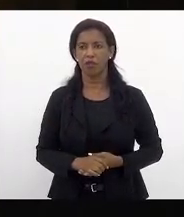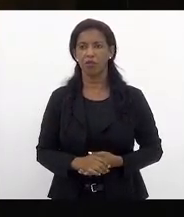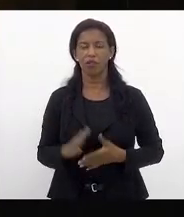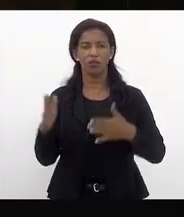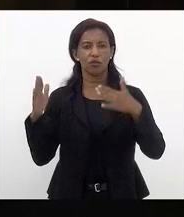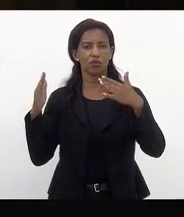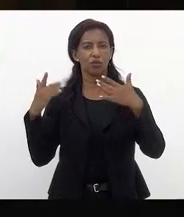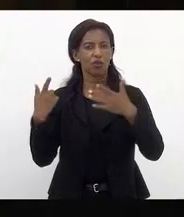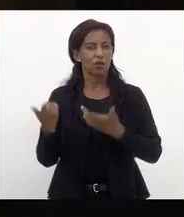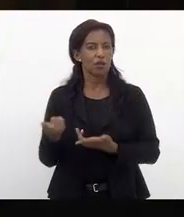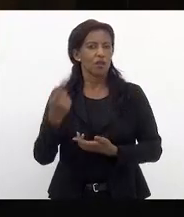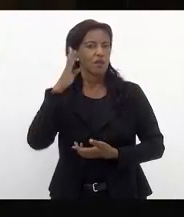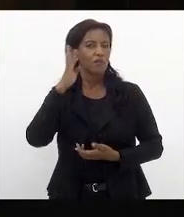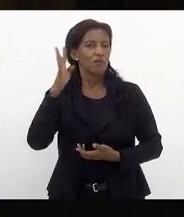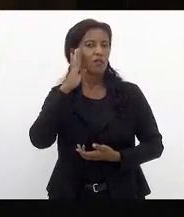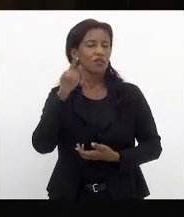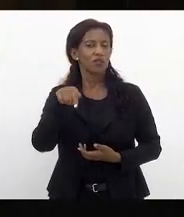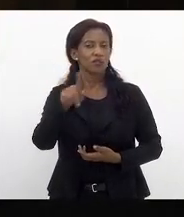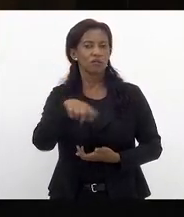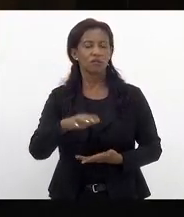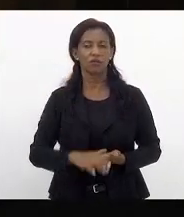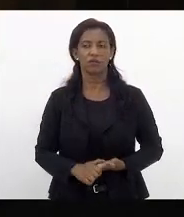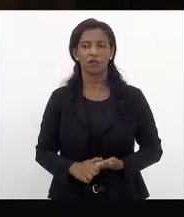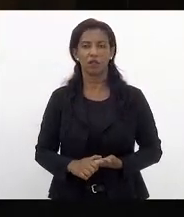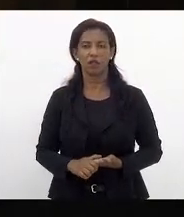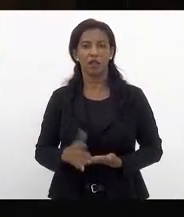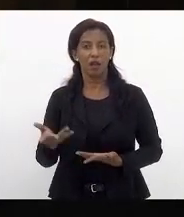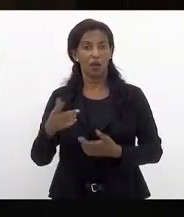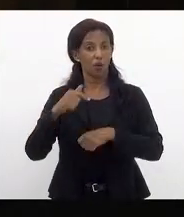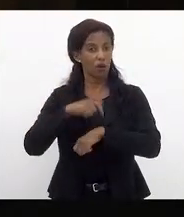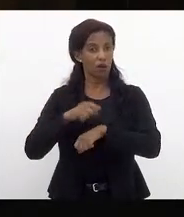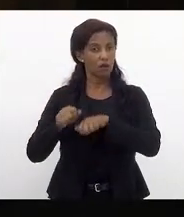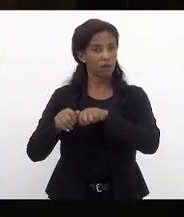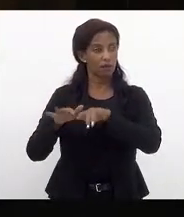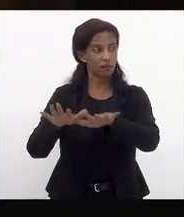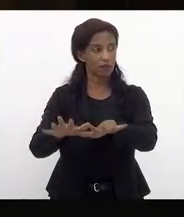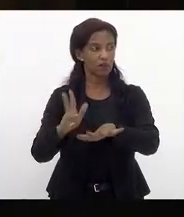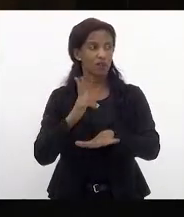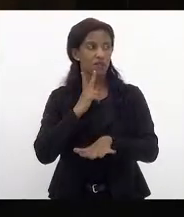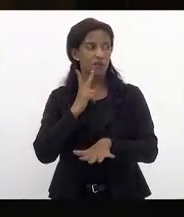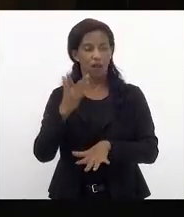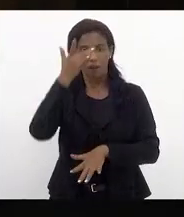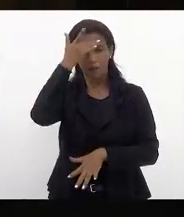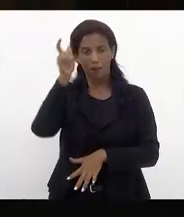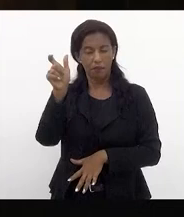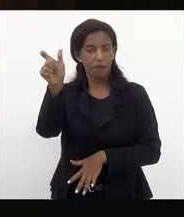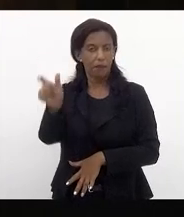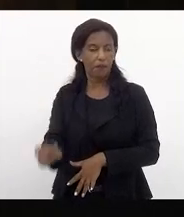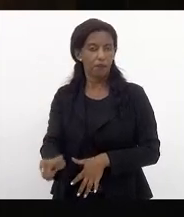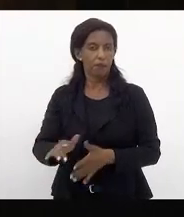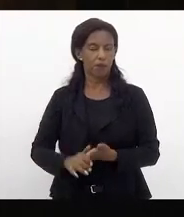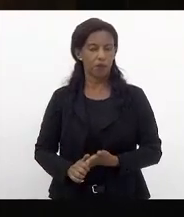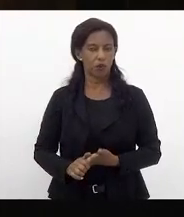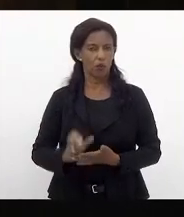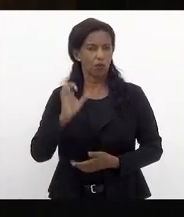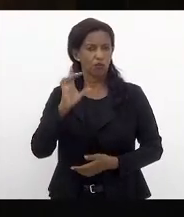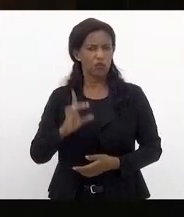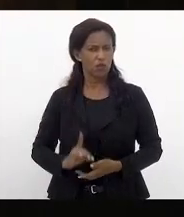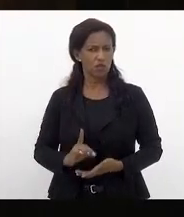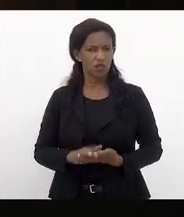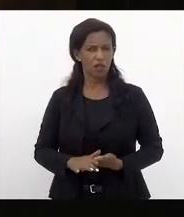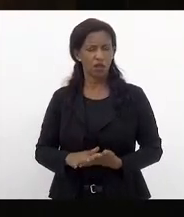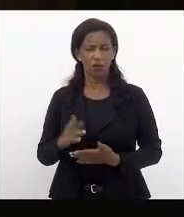de gastos. Imagine vocês, agora, em plena pandemia, falar para uma pessoa, um cidadão fluminense